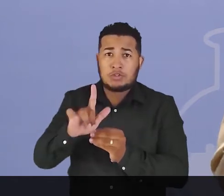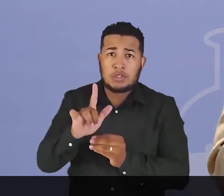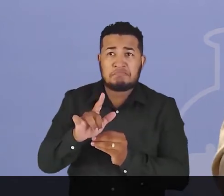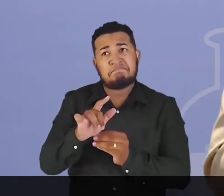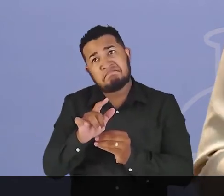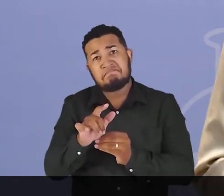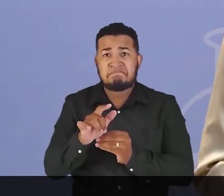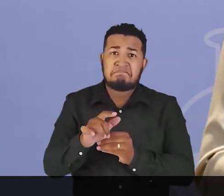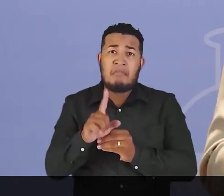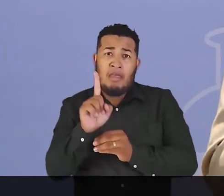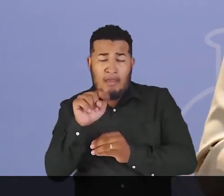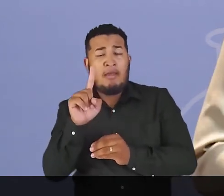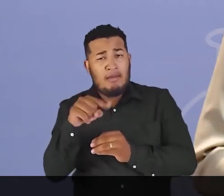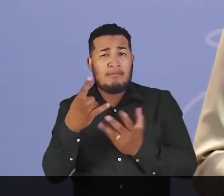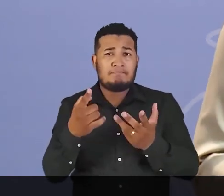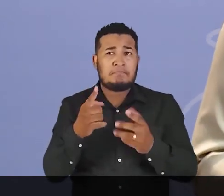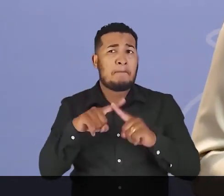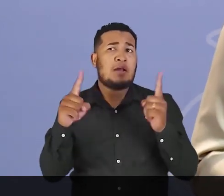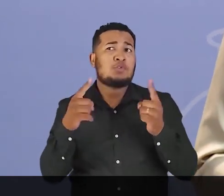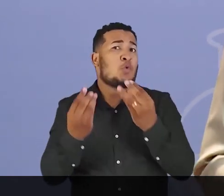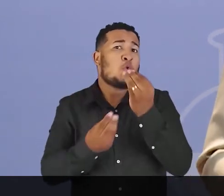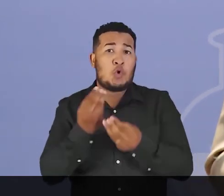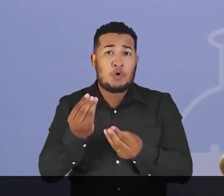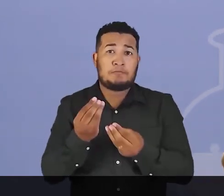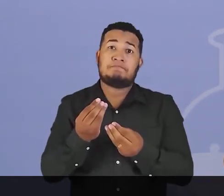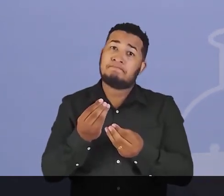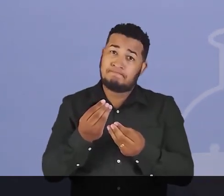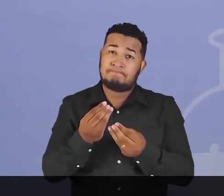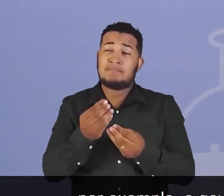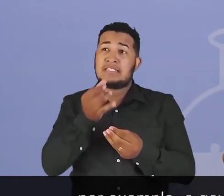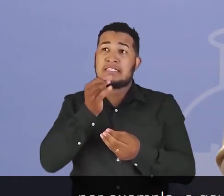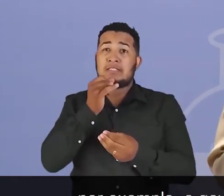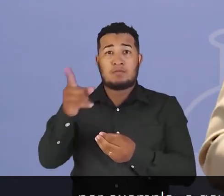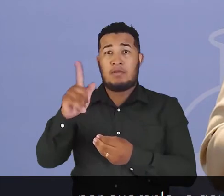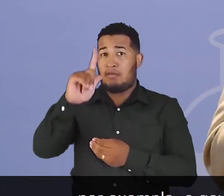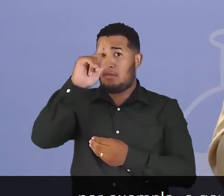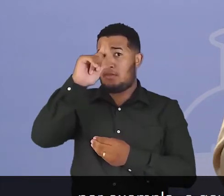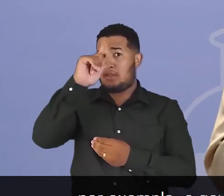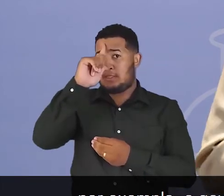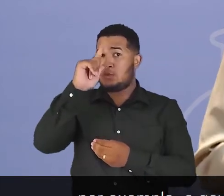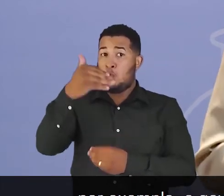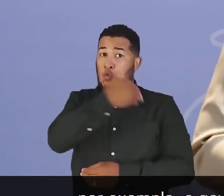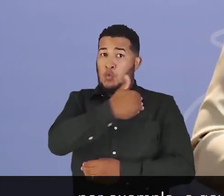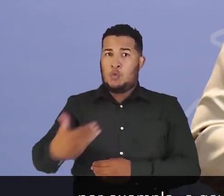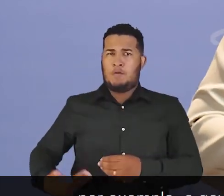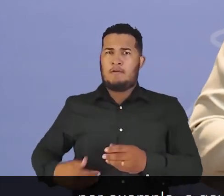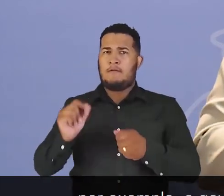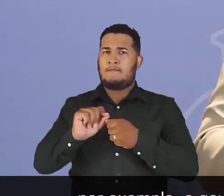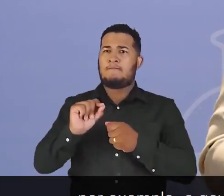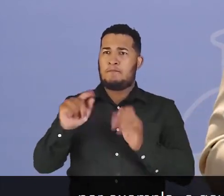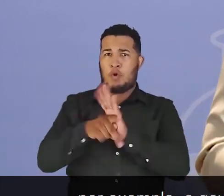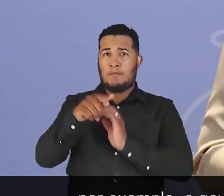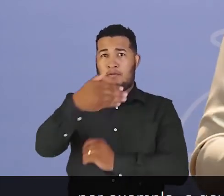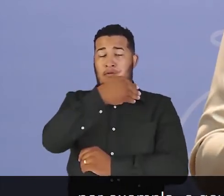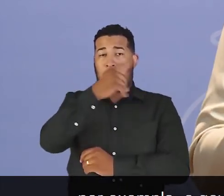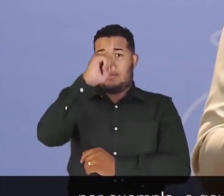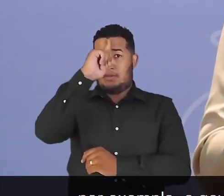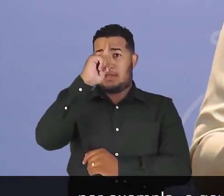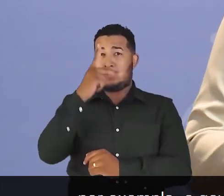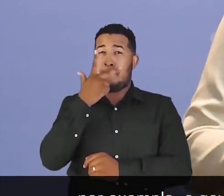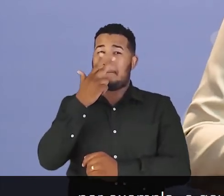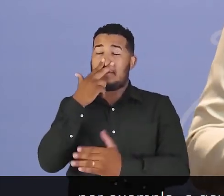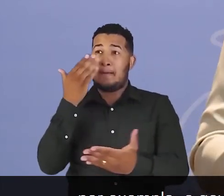Europeia. Conseguiu? De certa forma, sim. Mas a que preço? Por exemplo, a Grécia, o governo, né,